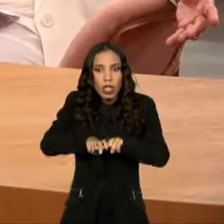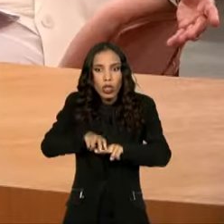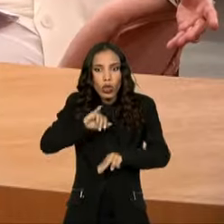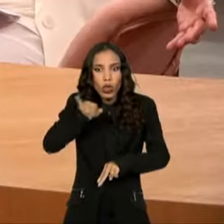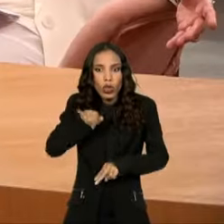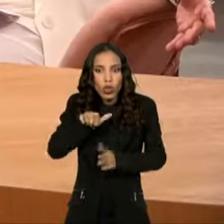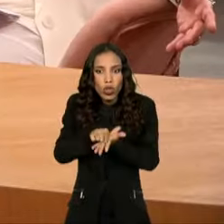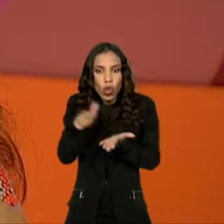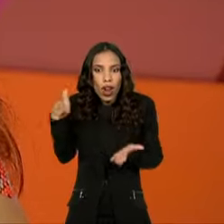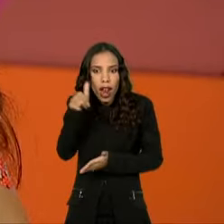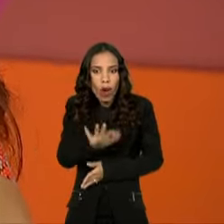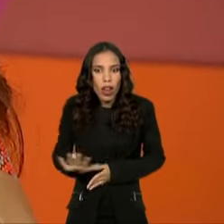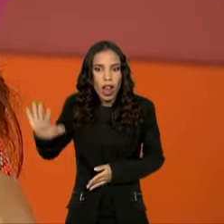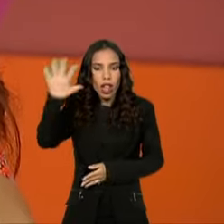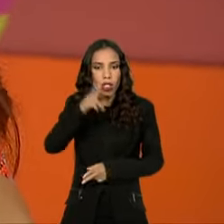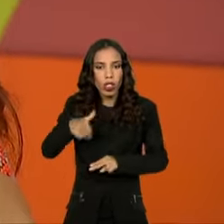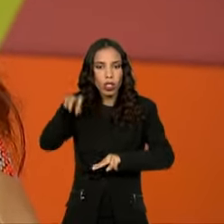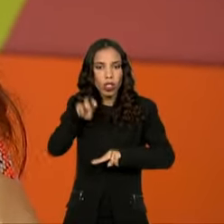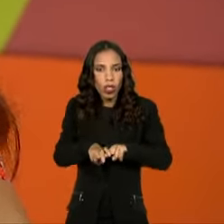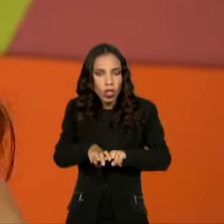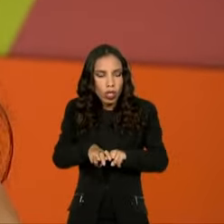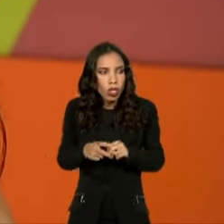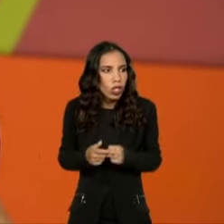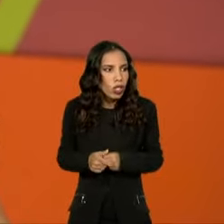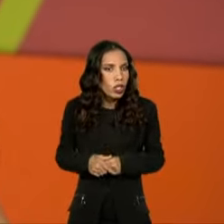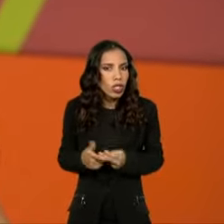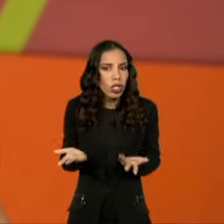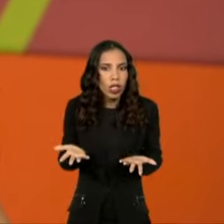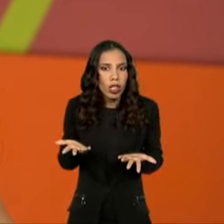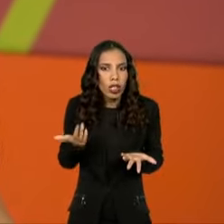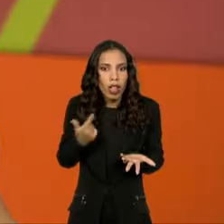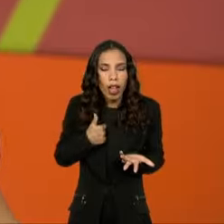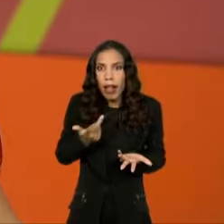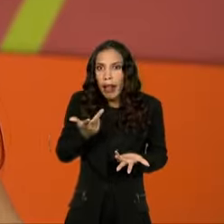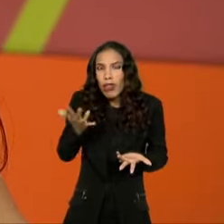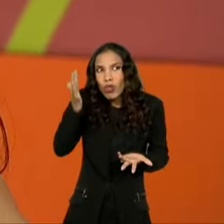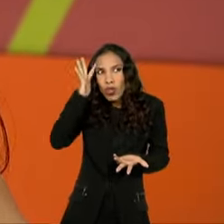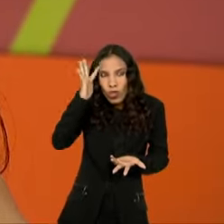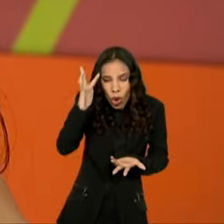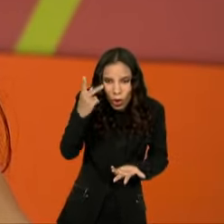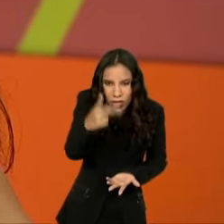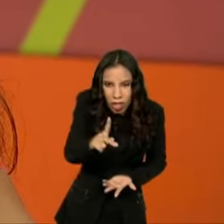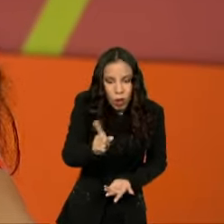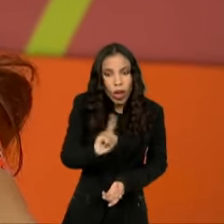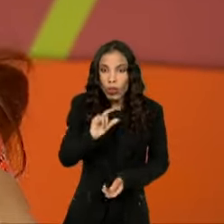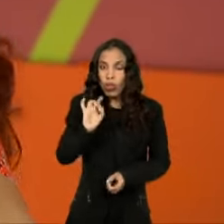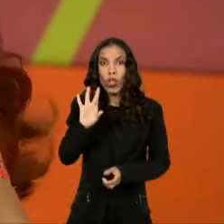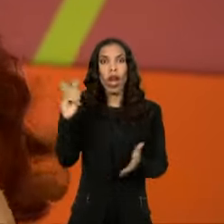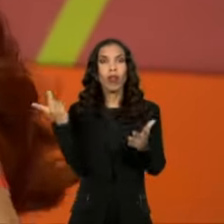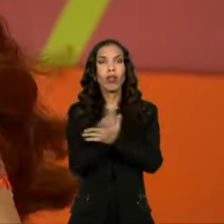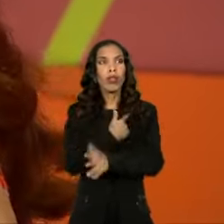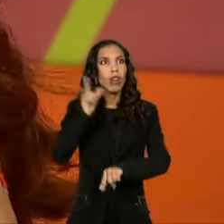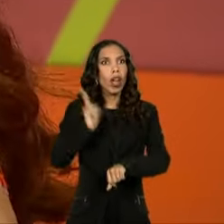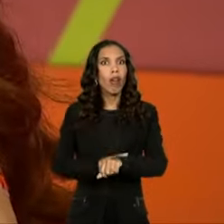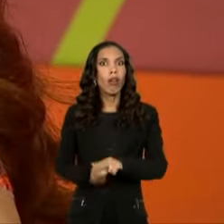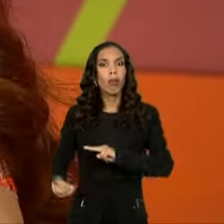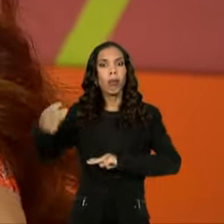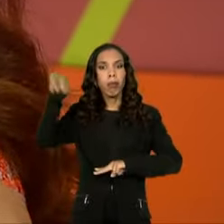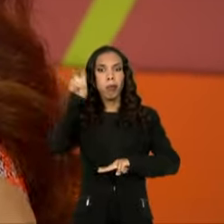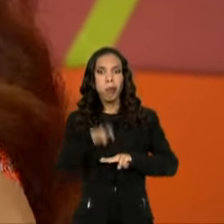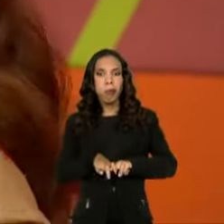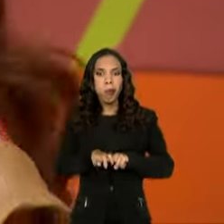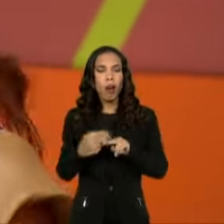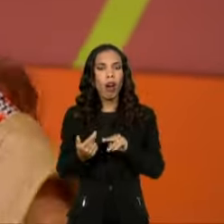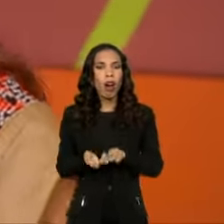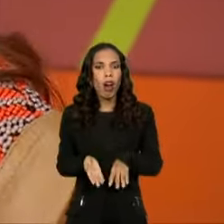jornalistas. Uhum. Era um sonho teu também? Só foi depois que eu vi a Lilian Vitfibe sentada lá, né? Maravilhosa, né? Porque antes, é isso, eu